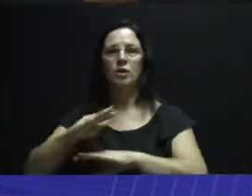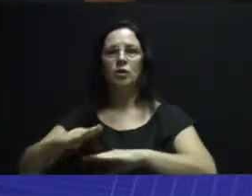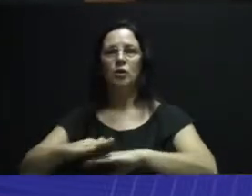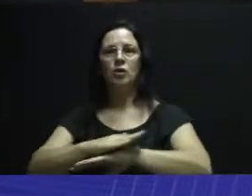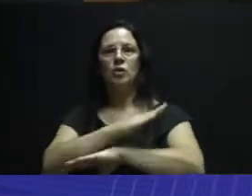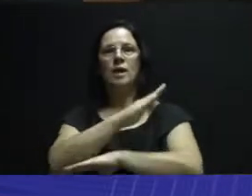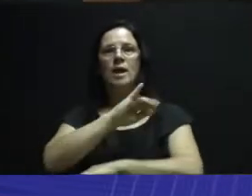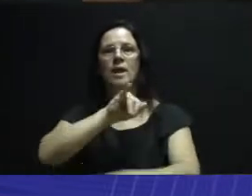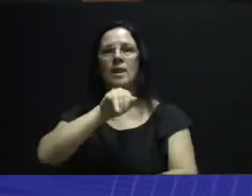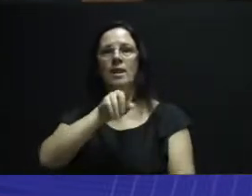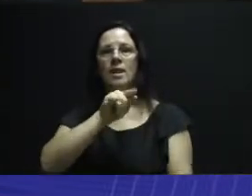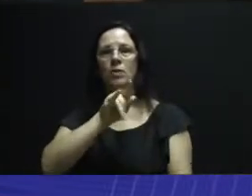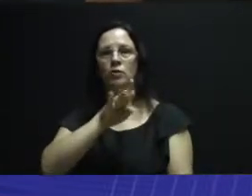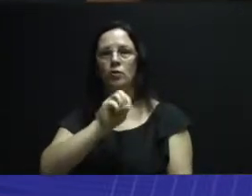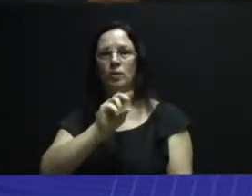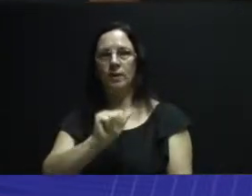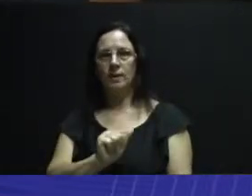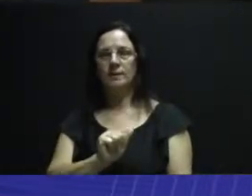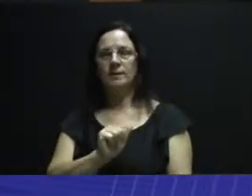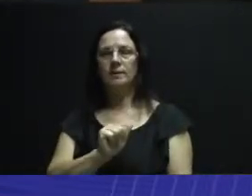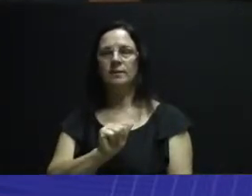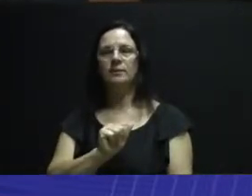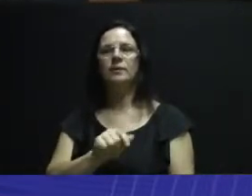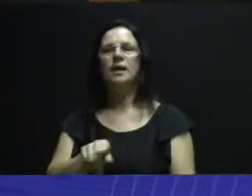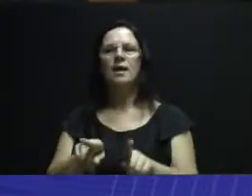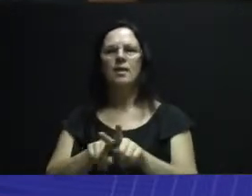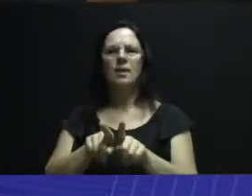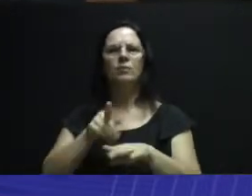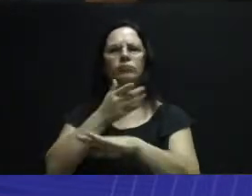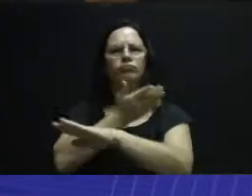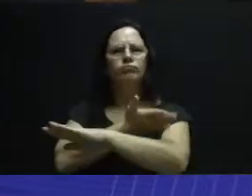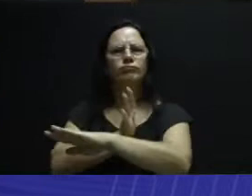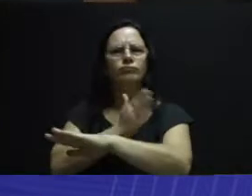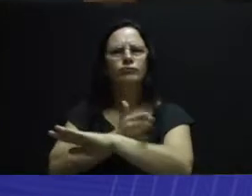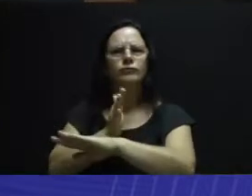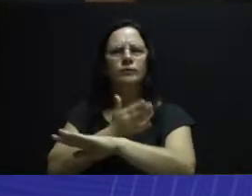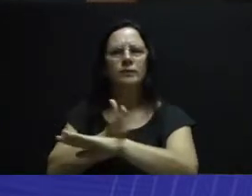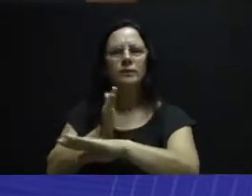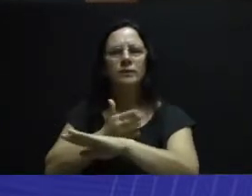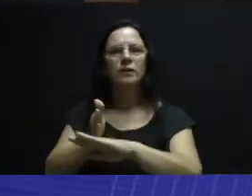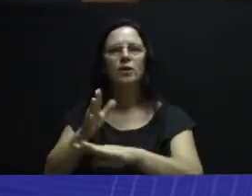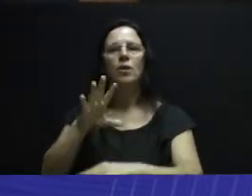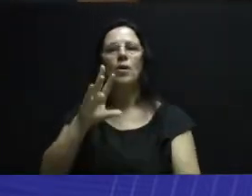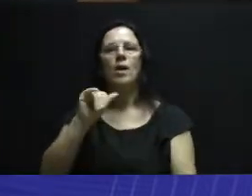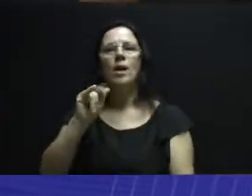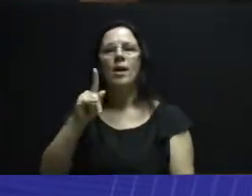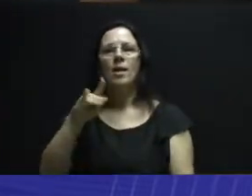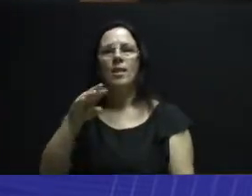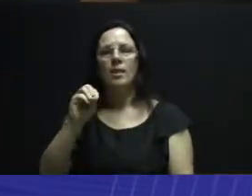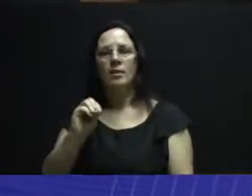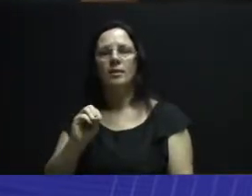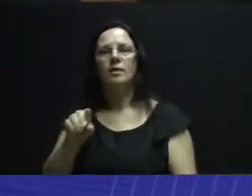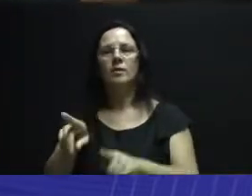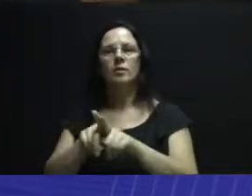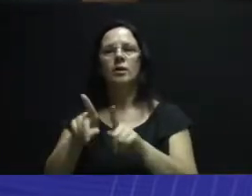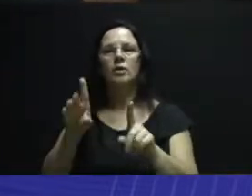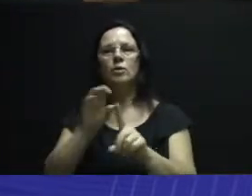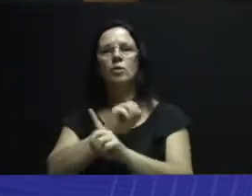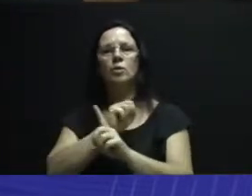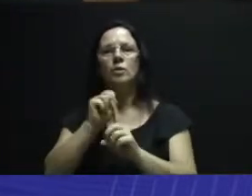São Judas. Foi treinador de atletismo pela Confederação Brasileira de Atletismo e